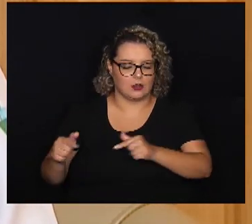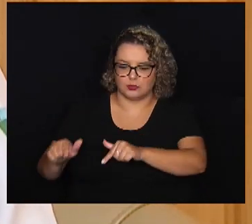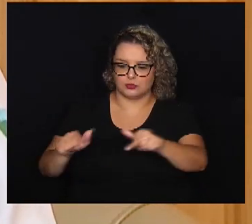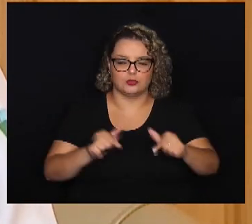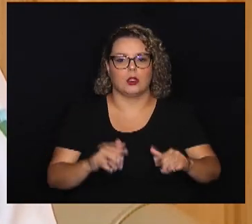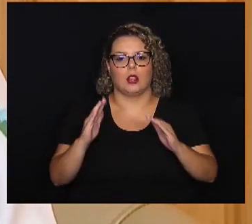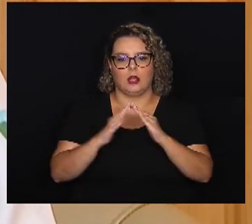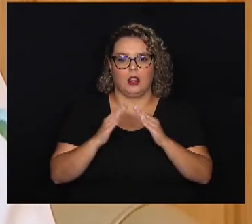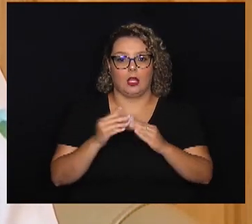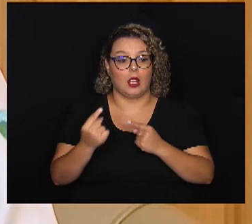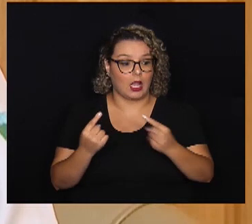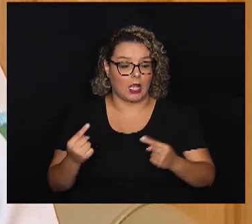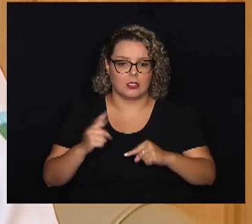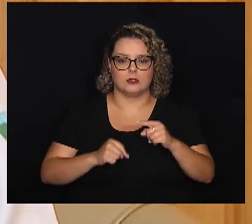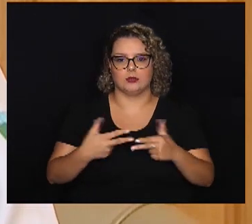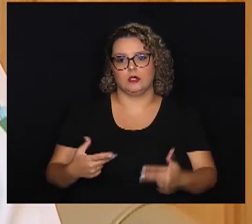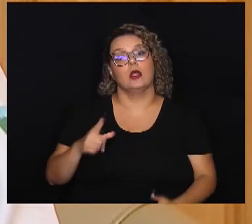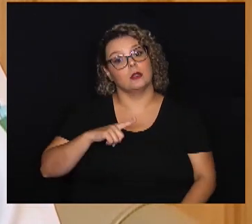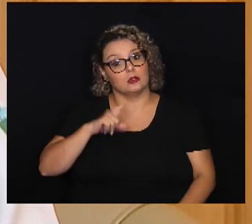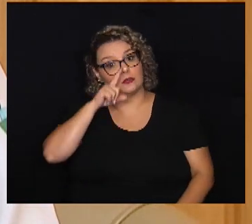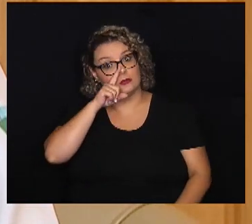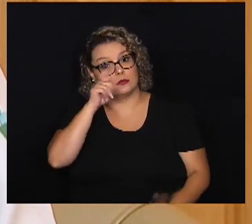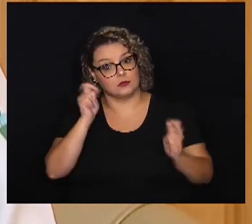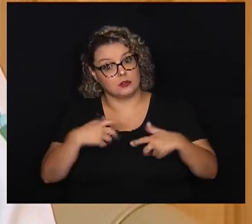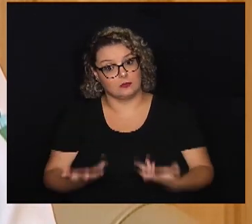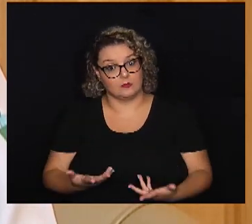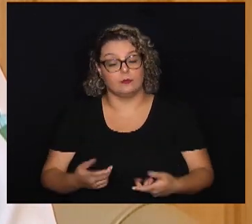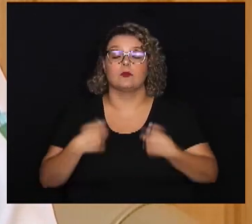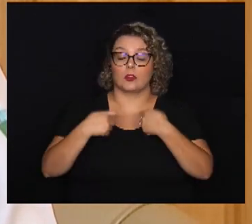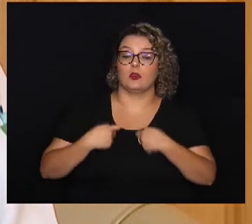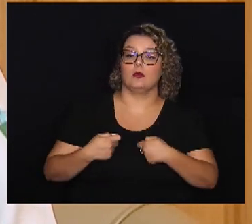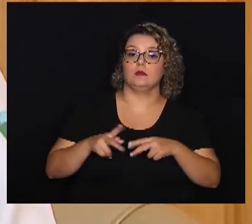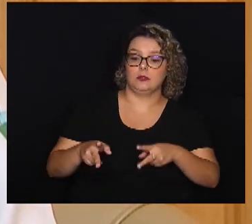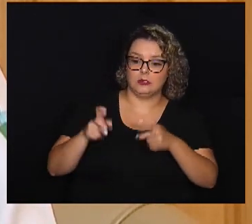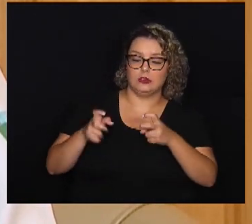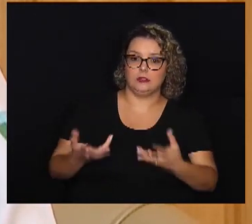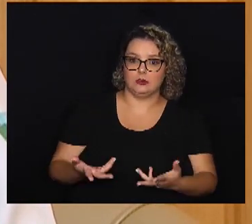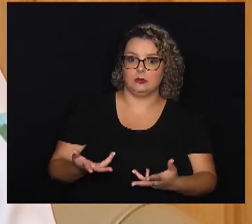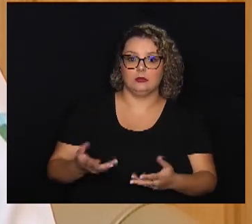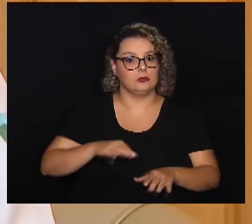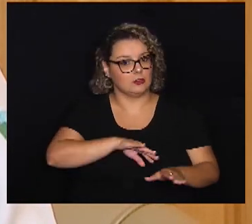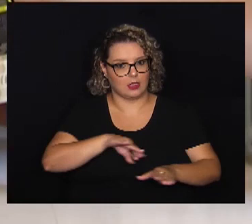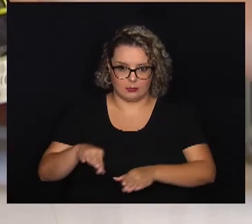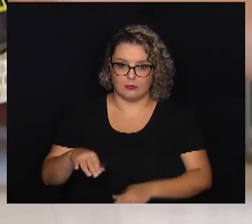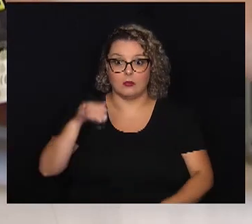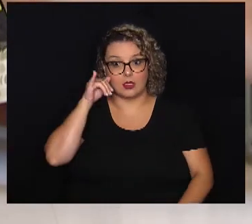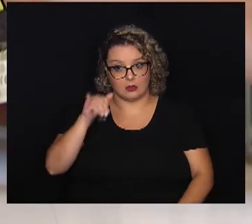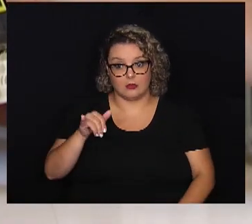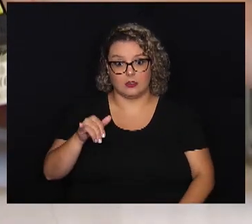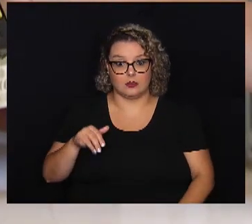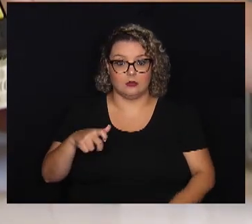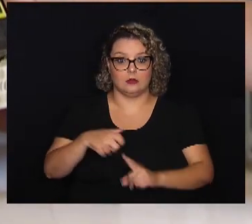casa, cada objeto, ele tem um risco potencial. E esse risco precisa ser reconhecido e eliminado para evitar o acidente. A gente